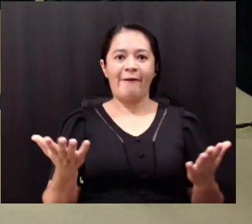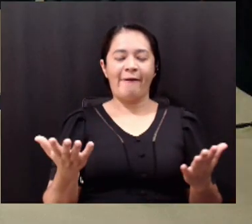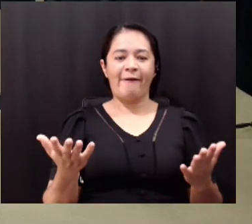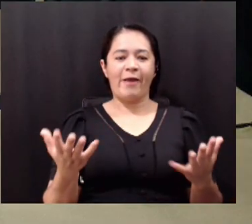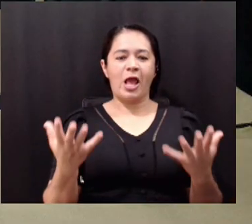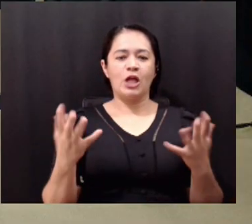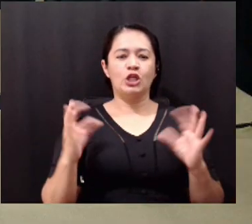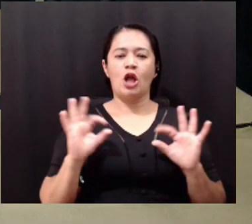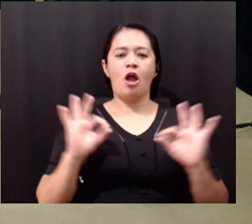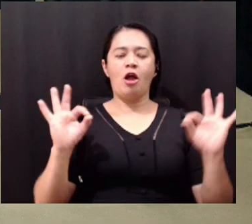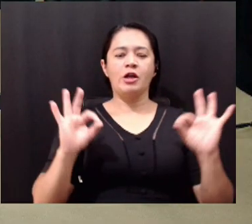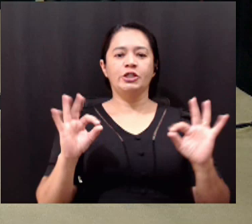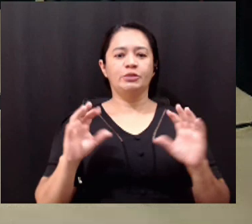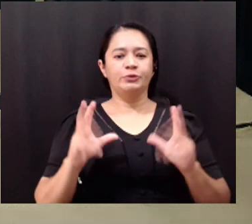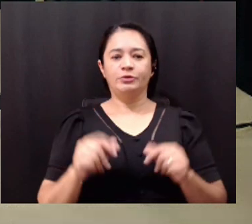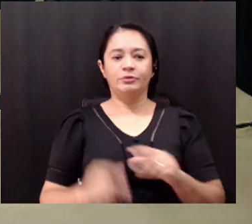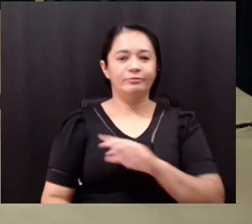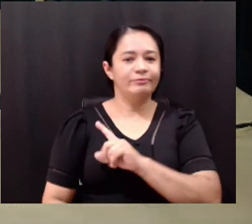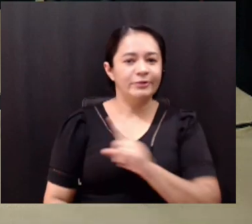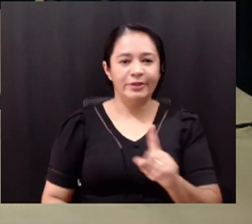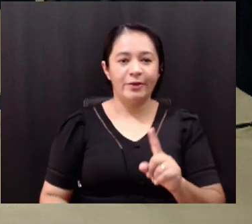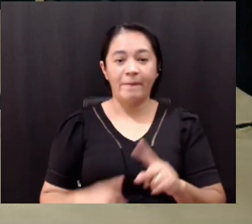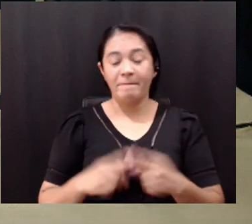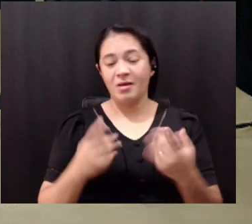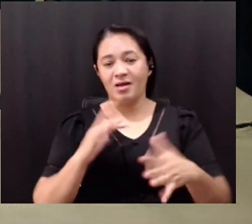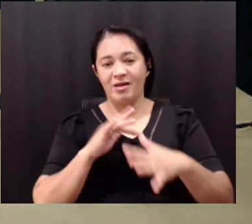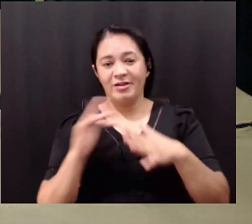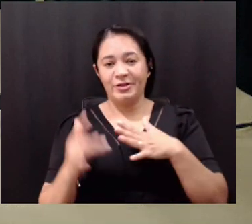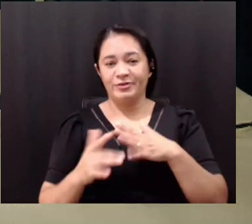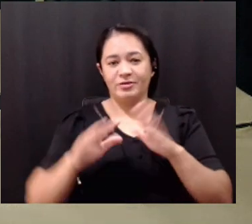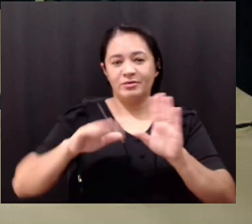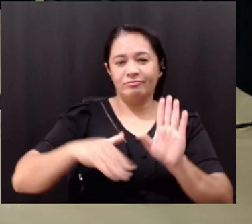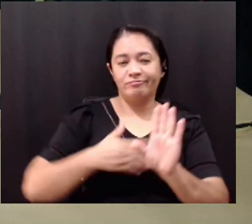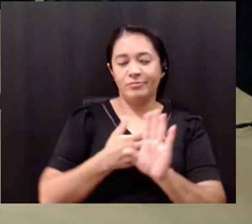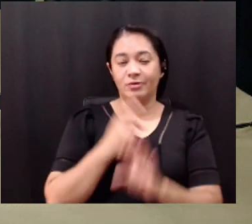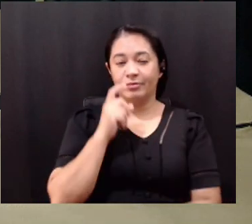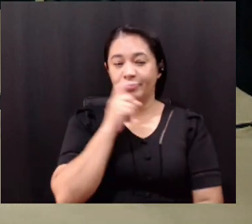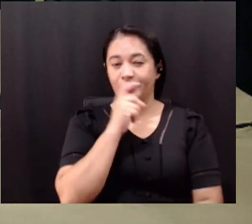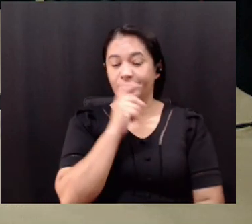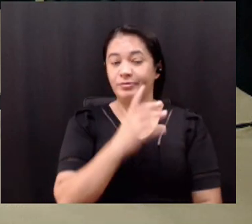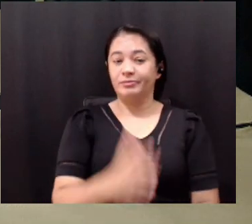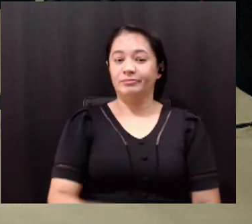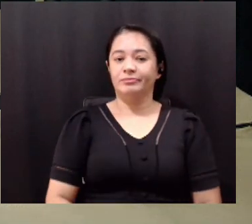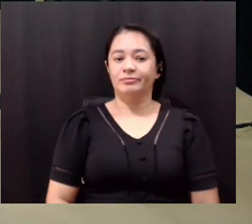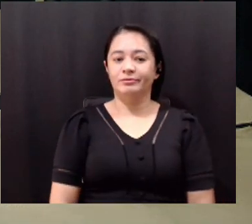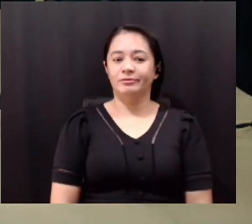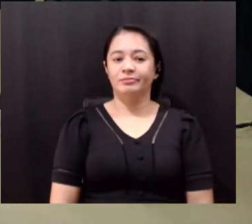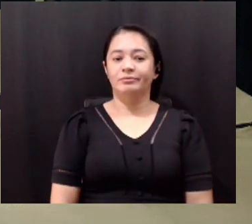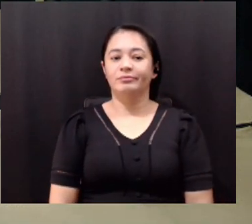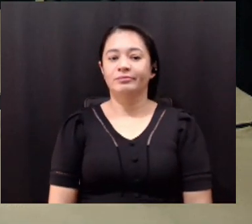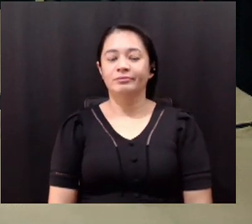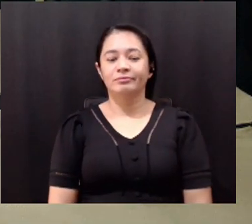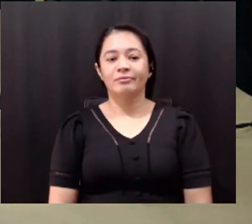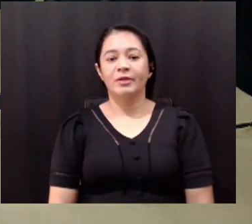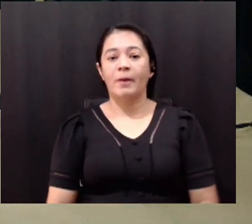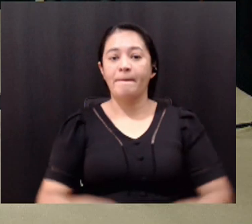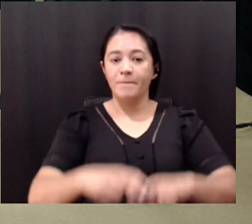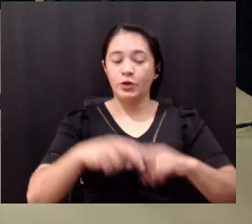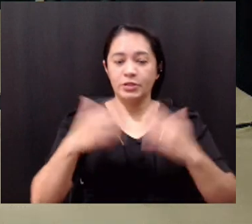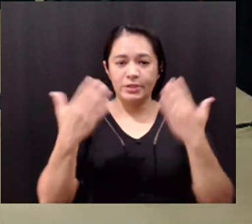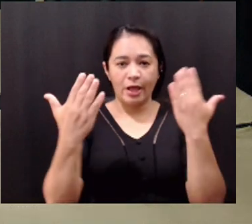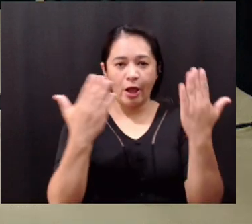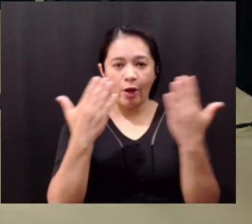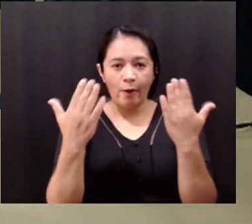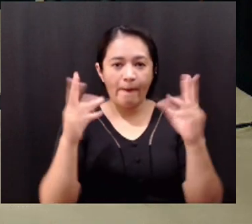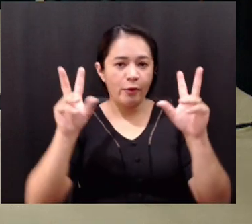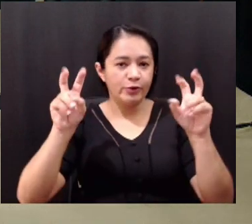da Alice, né? Alice no País das Maravilhas. E aí tem aquela questão da comparação e de que tudo é muito lindo do outro